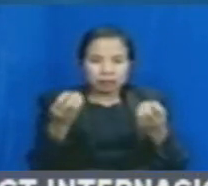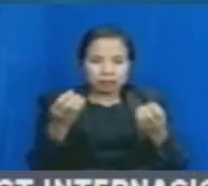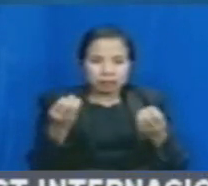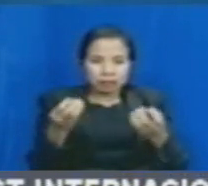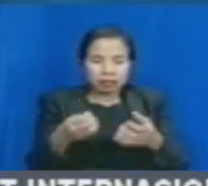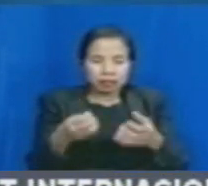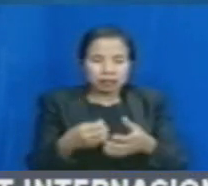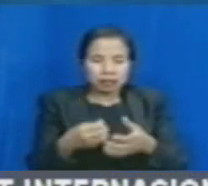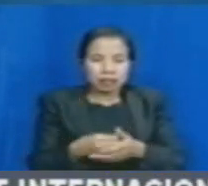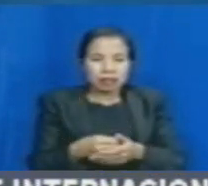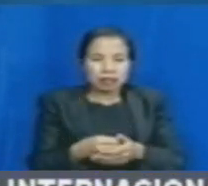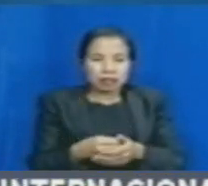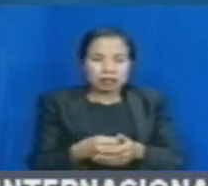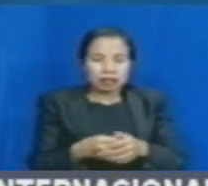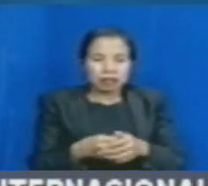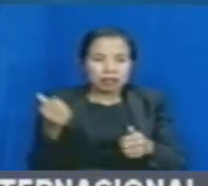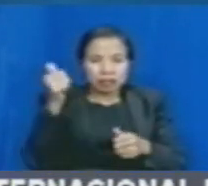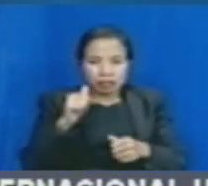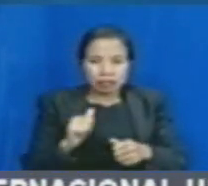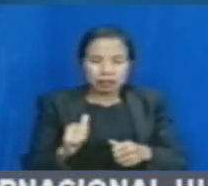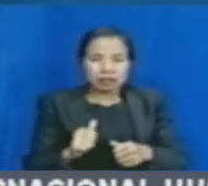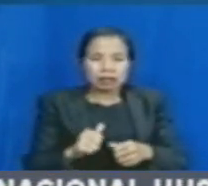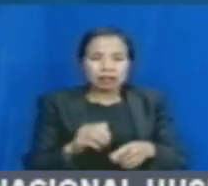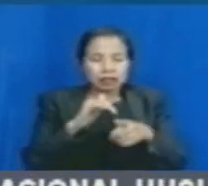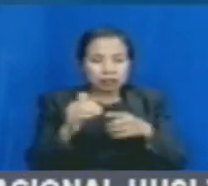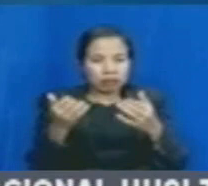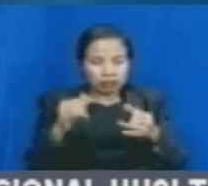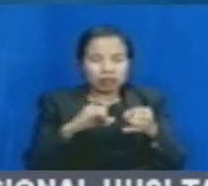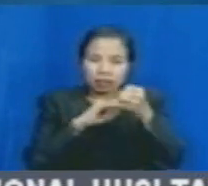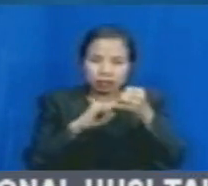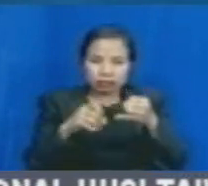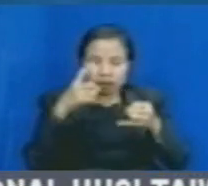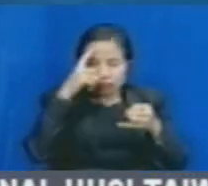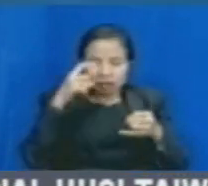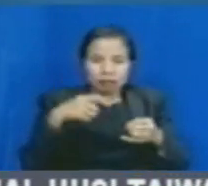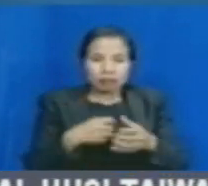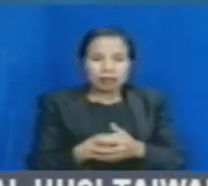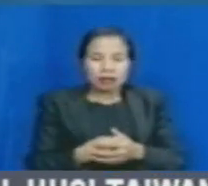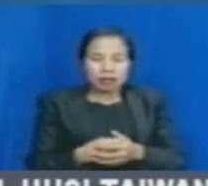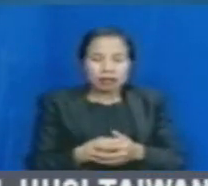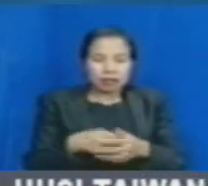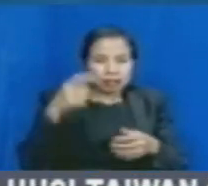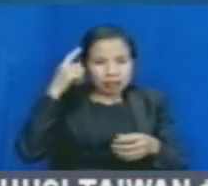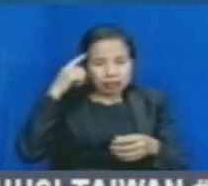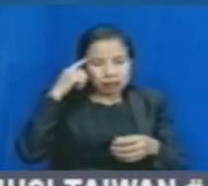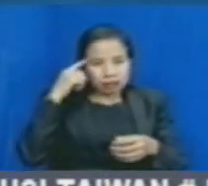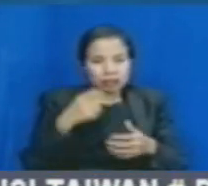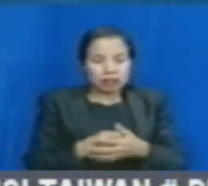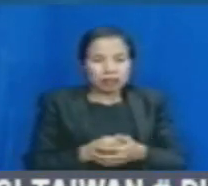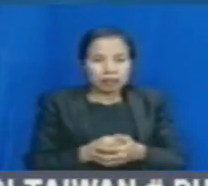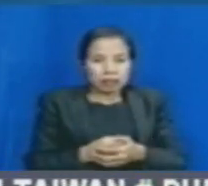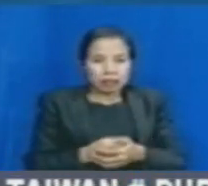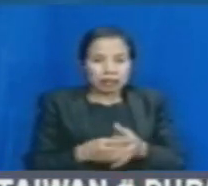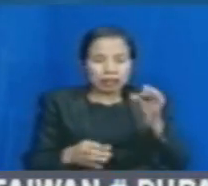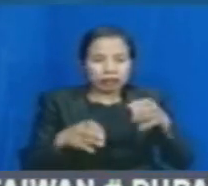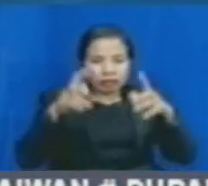a Ásia, a trem ir agora e cusicos, né? Também nem que a noite encata se Timor-Leste